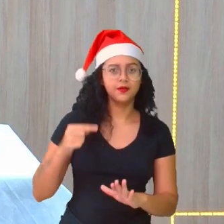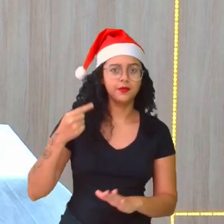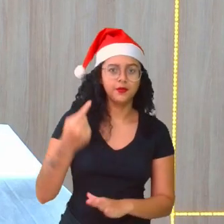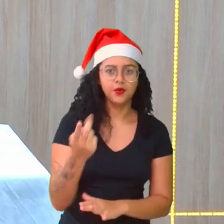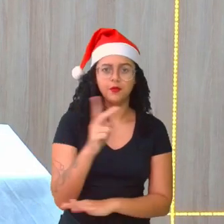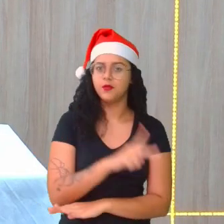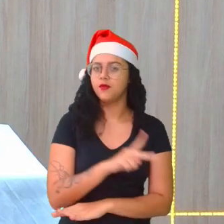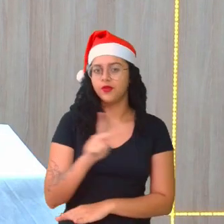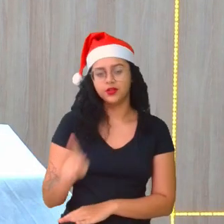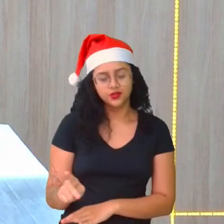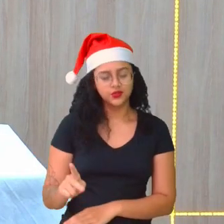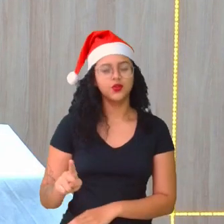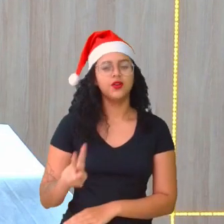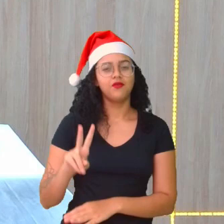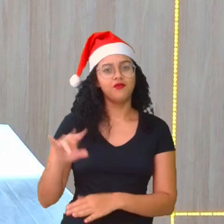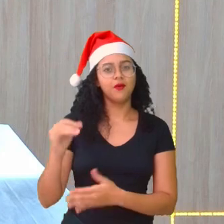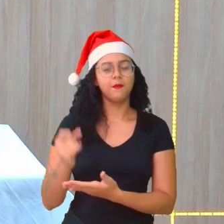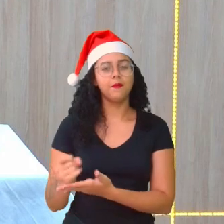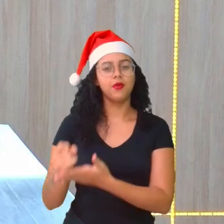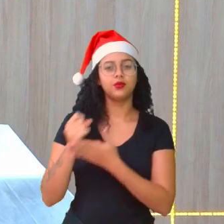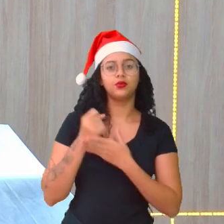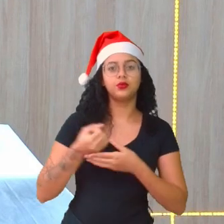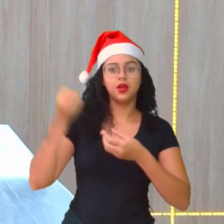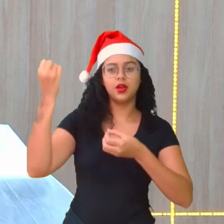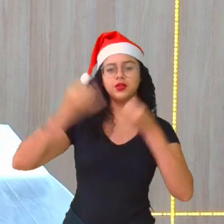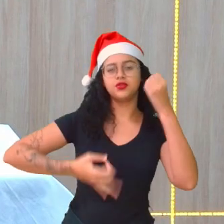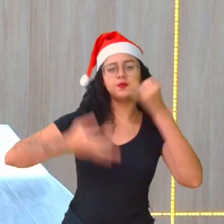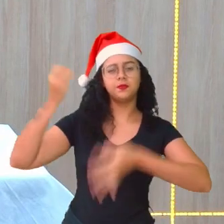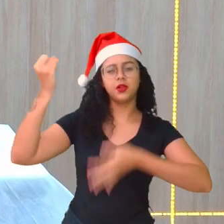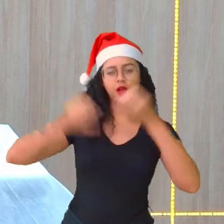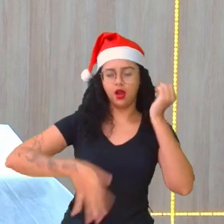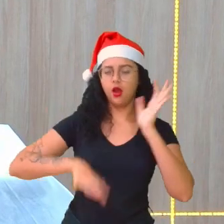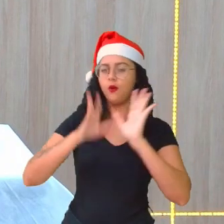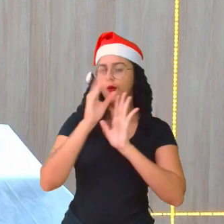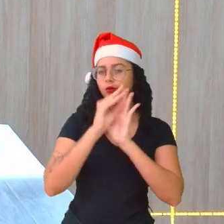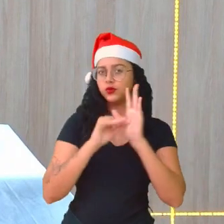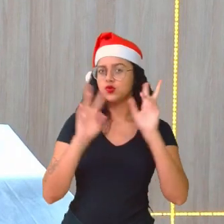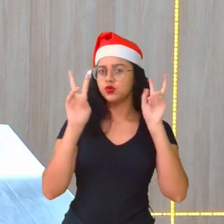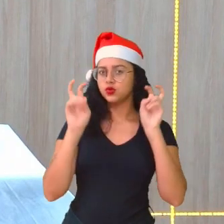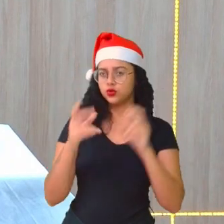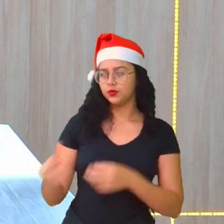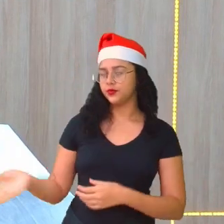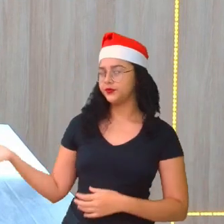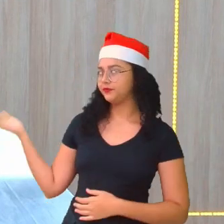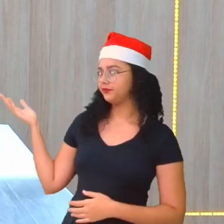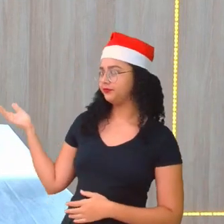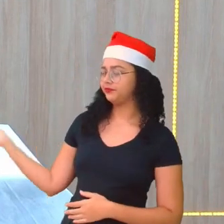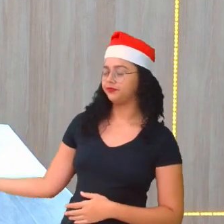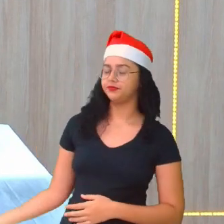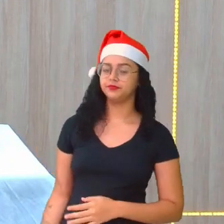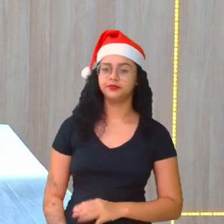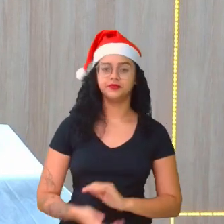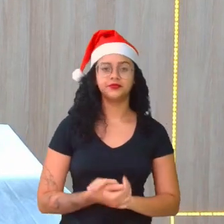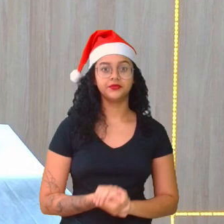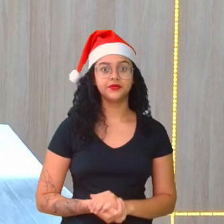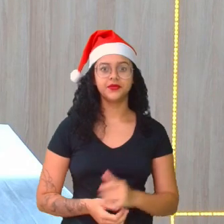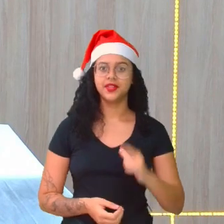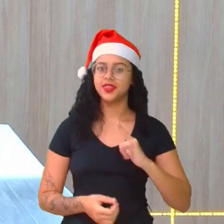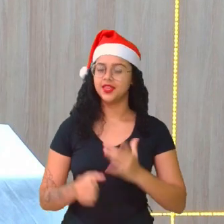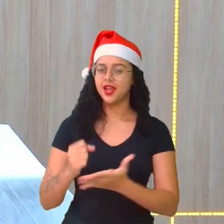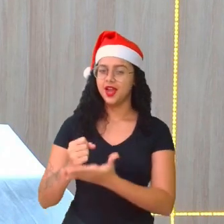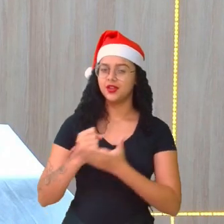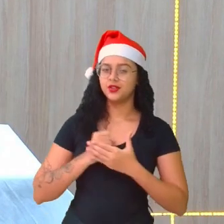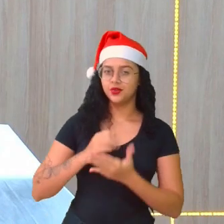uma professora que vai ajudar a explicar os conteúdos a respeito desse tópico. Tenho a ajuda aqui da nossa